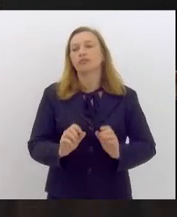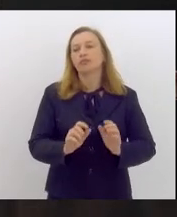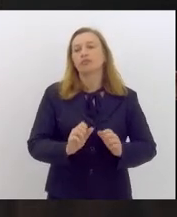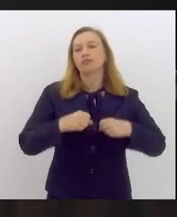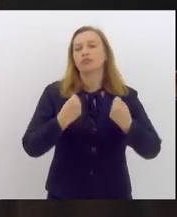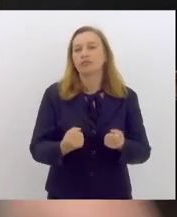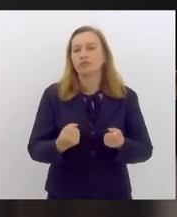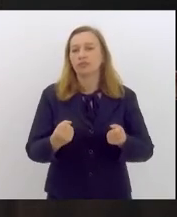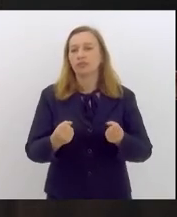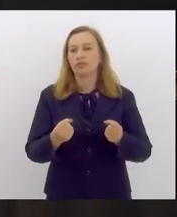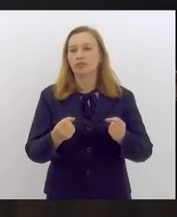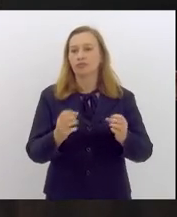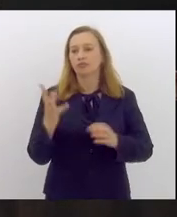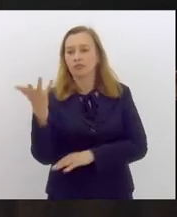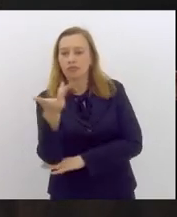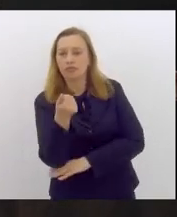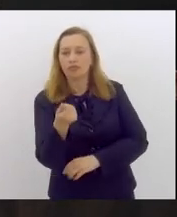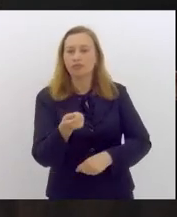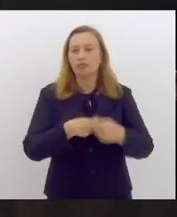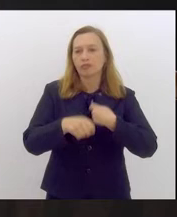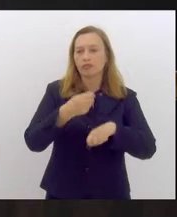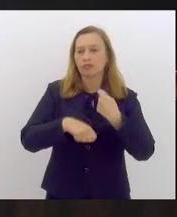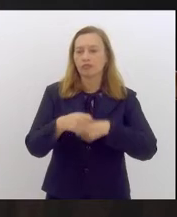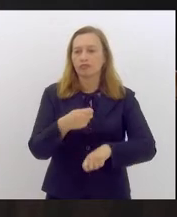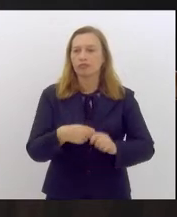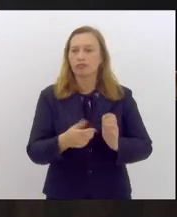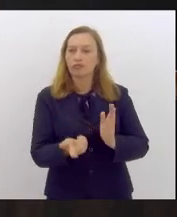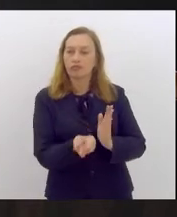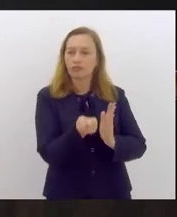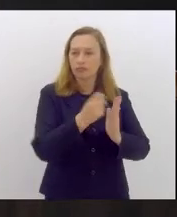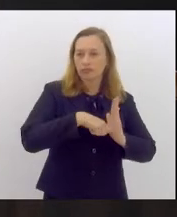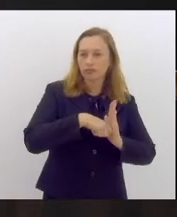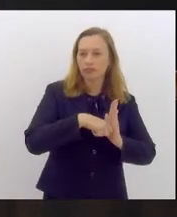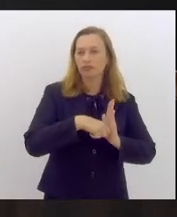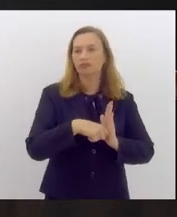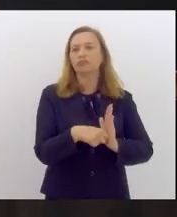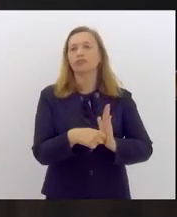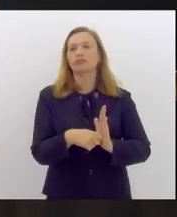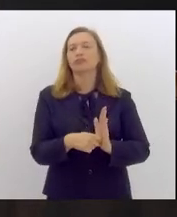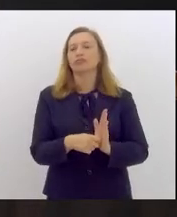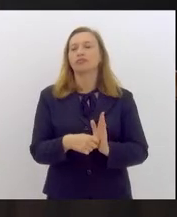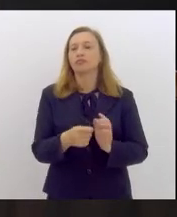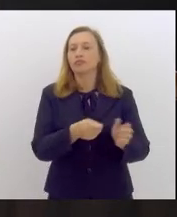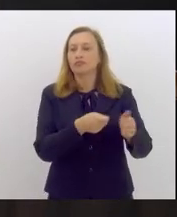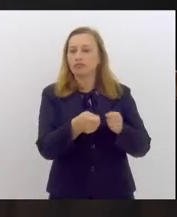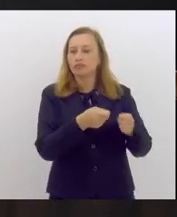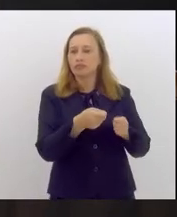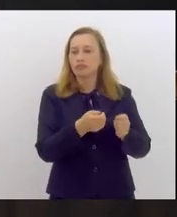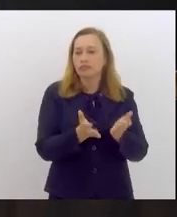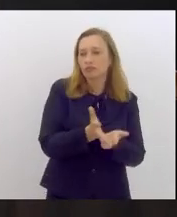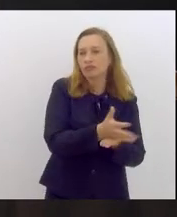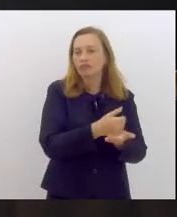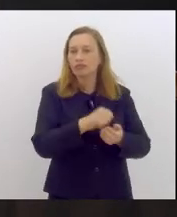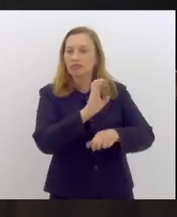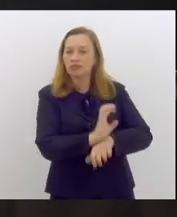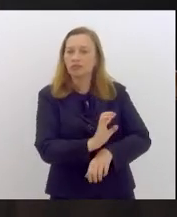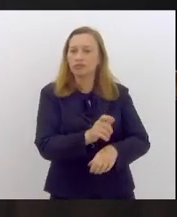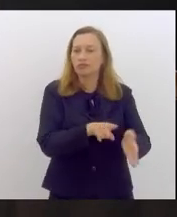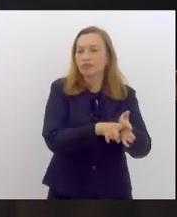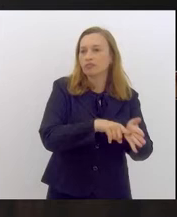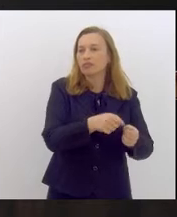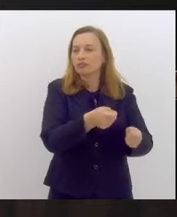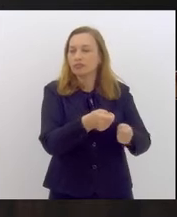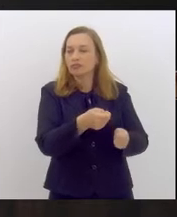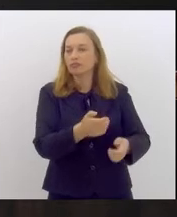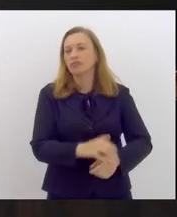Ambiente, Economia, Indústria, Comércio, Tributos, Tributação, Controle da Arrecadação Estadual, de Fiscalização dos